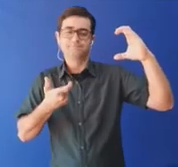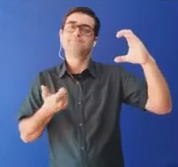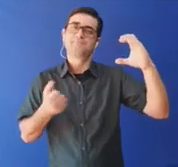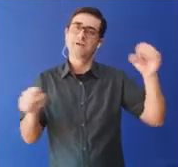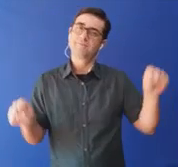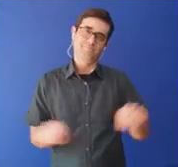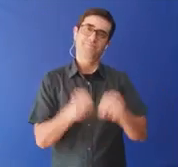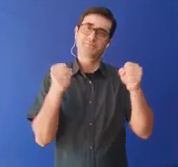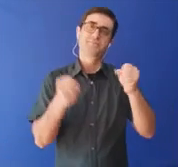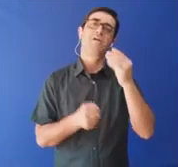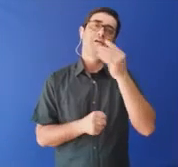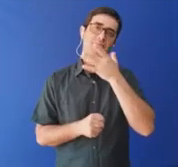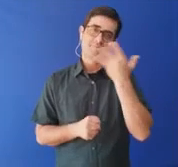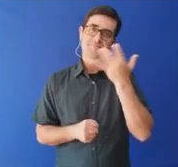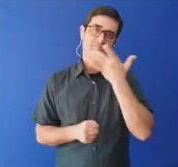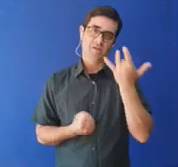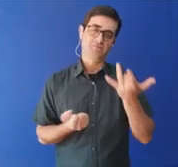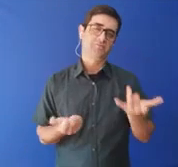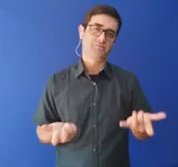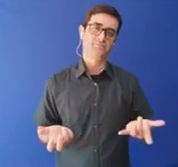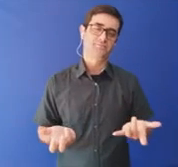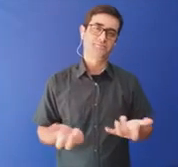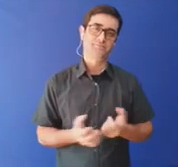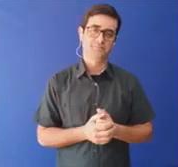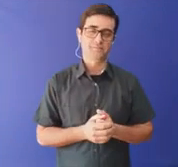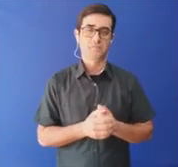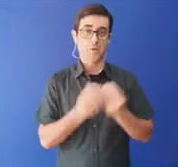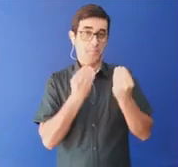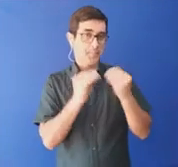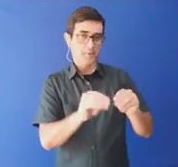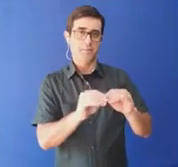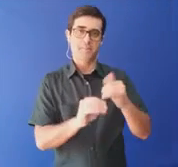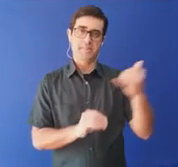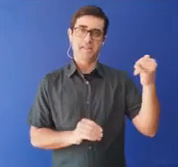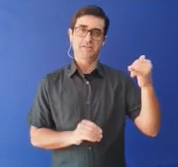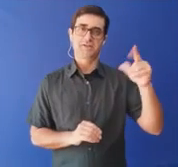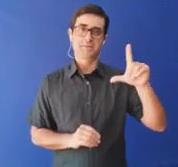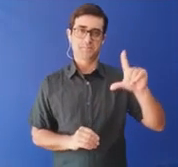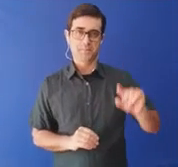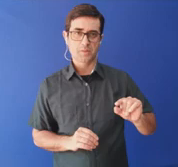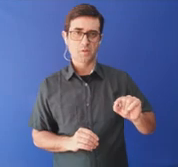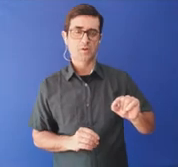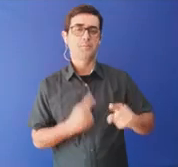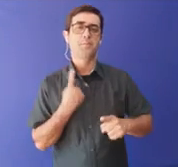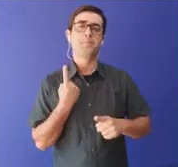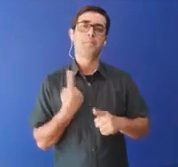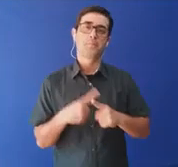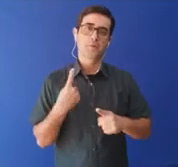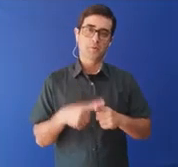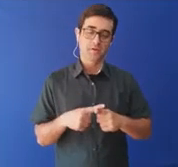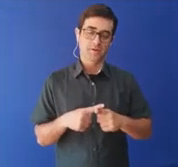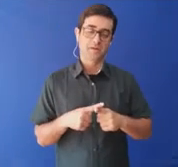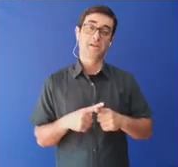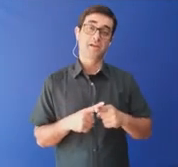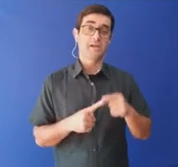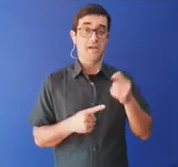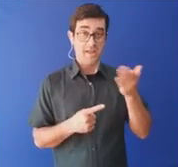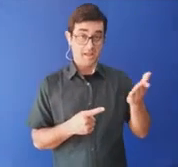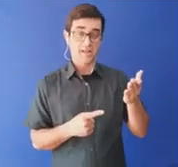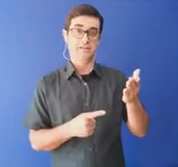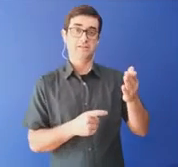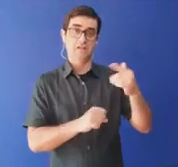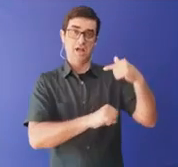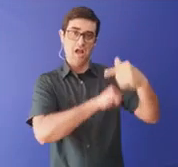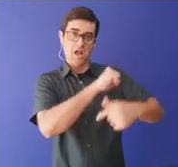Né? Então, essa ligação é facilmente rompida, né? Pelo menos tem uma energia menor, até porque